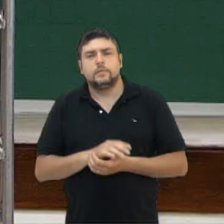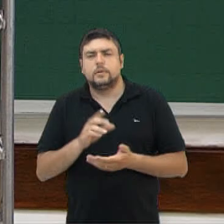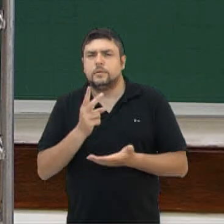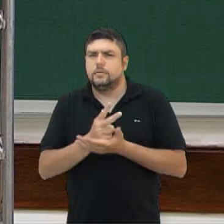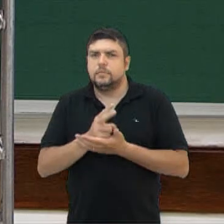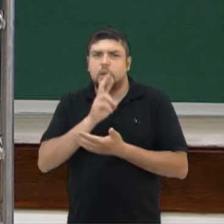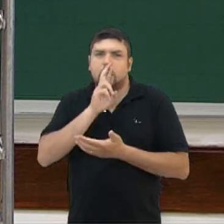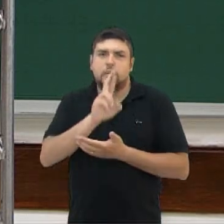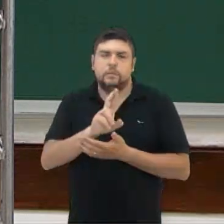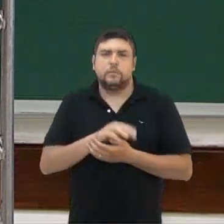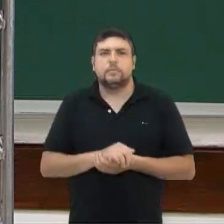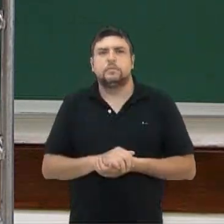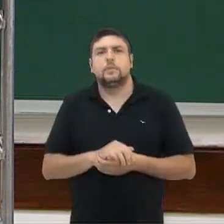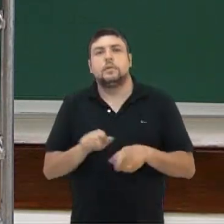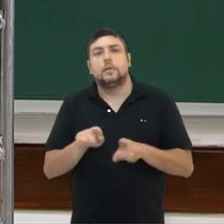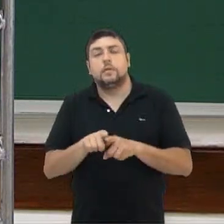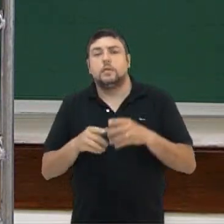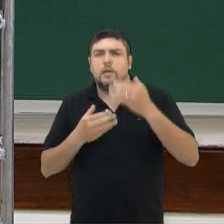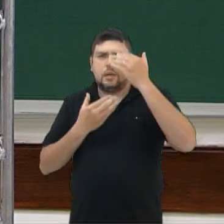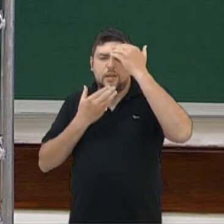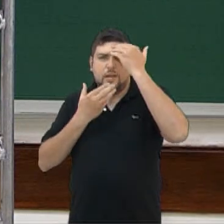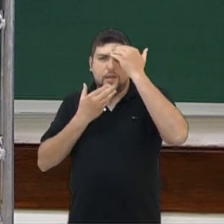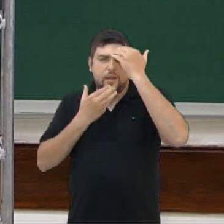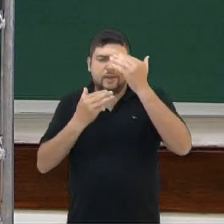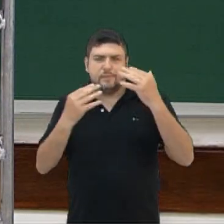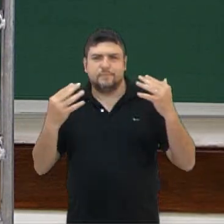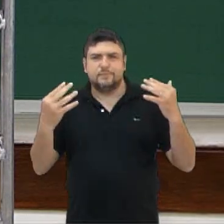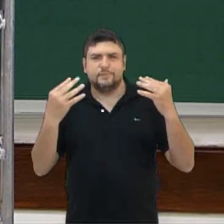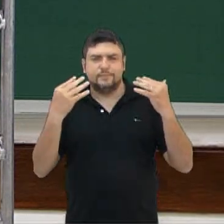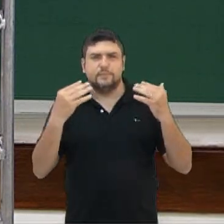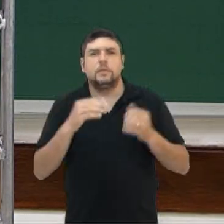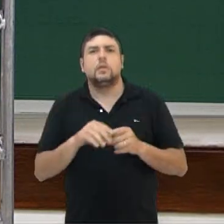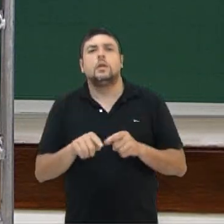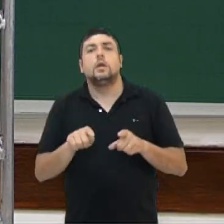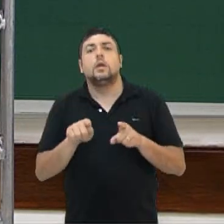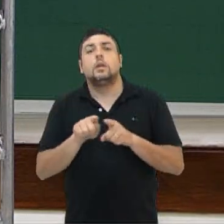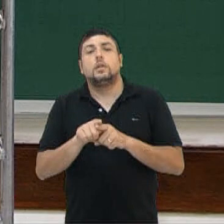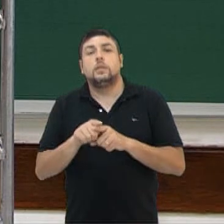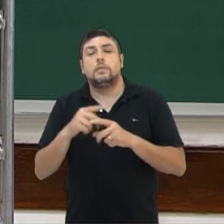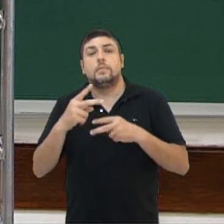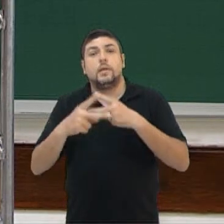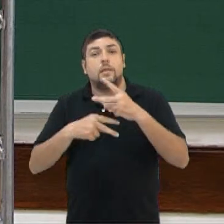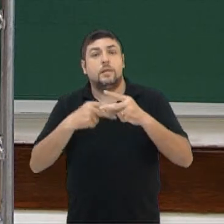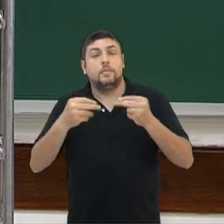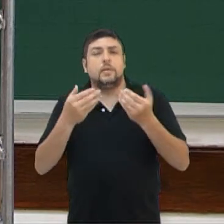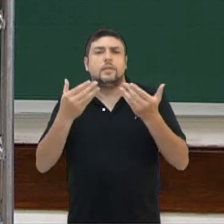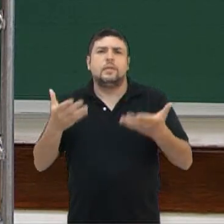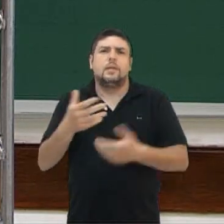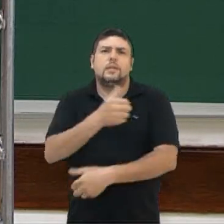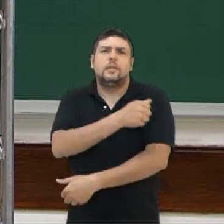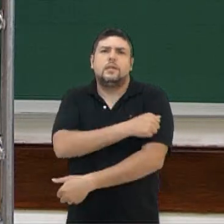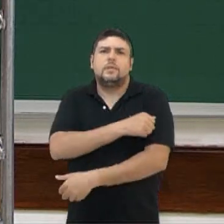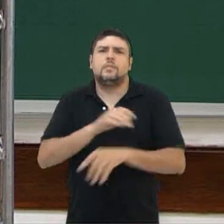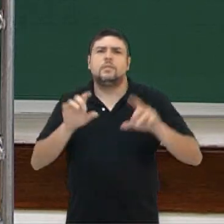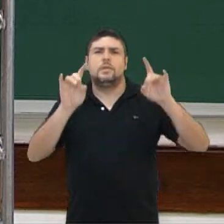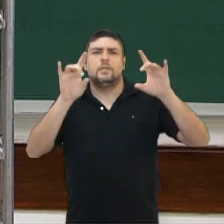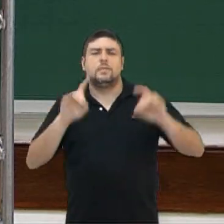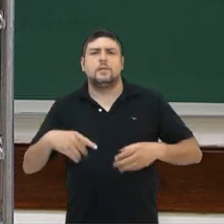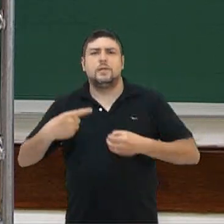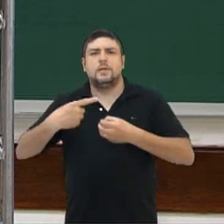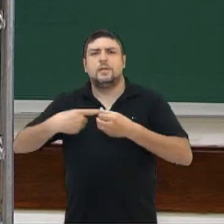respondo. Quero agradecer a todos que prestaram atenção. Quero mostrar esse presente que eu ganhei de uma aluna muito especial da cidade